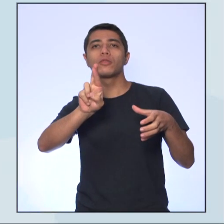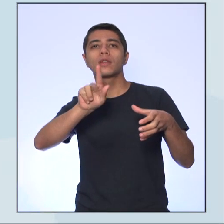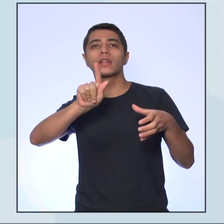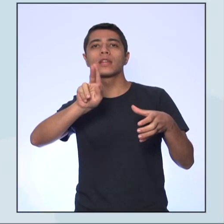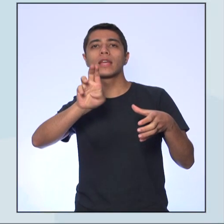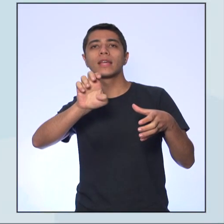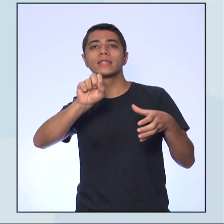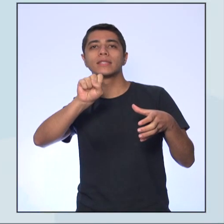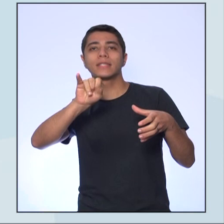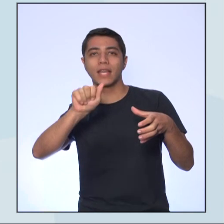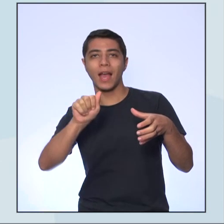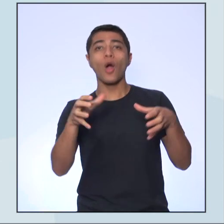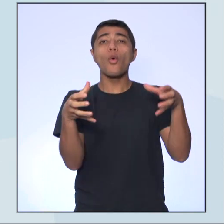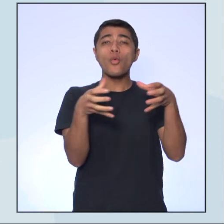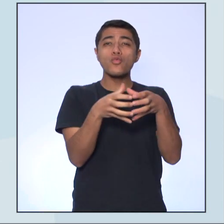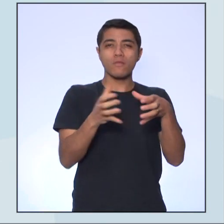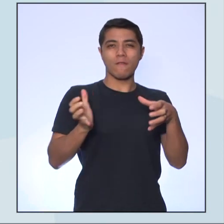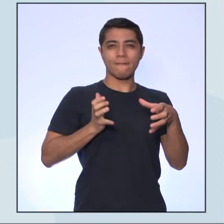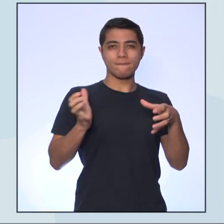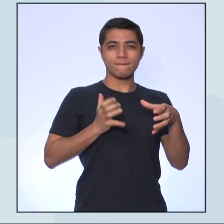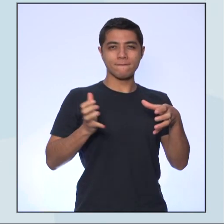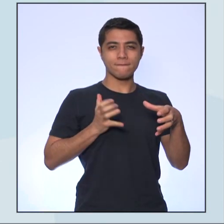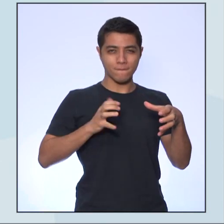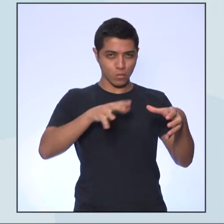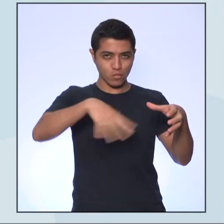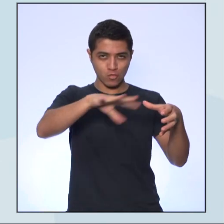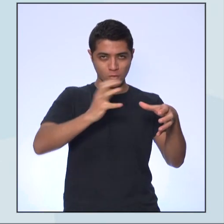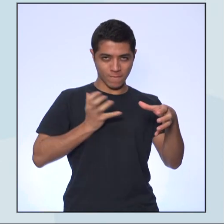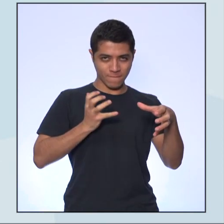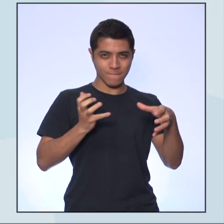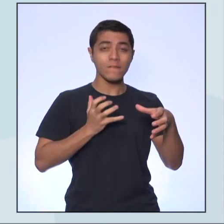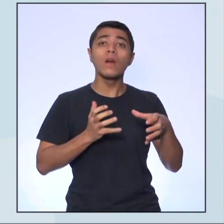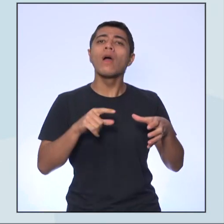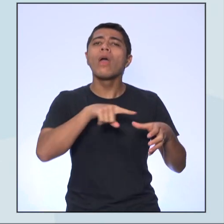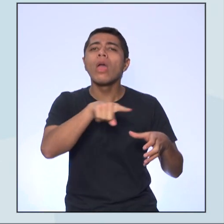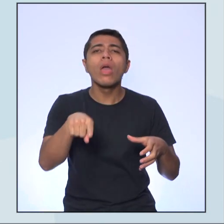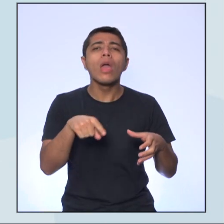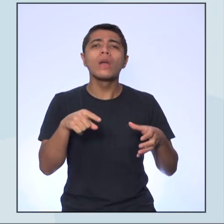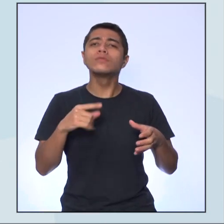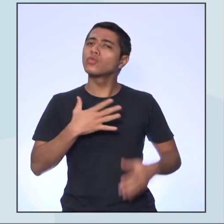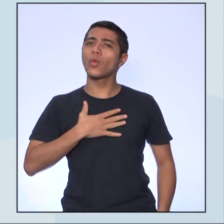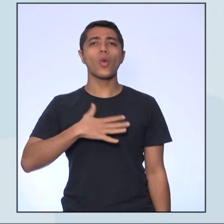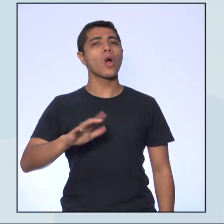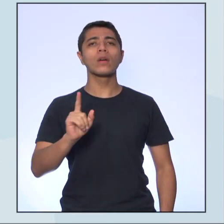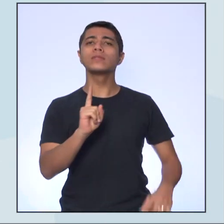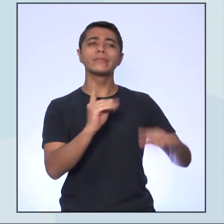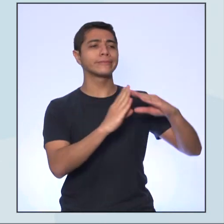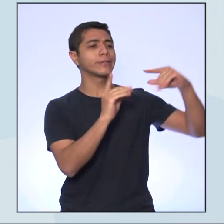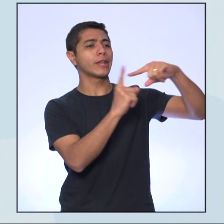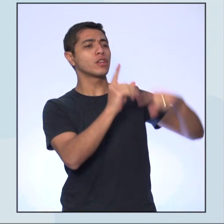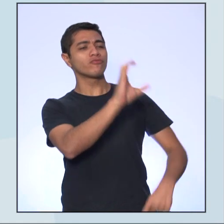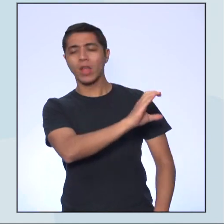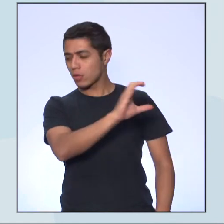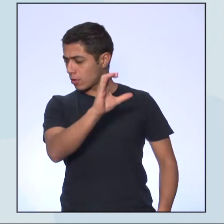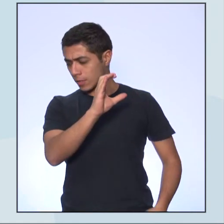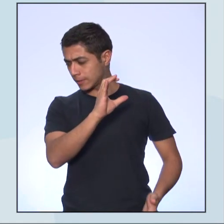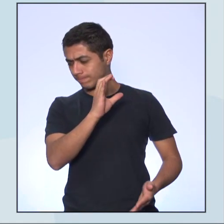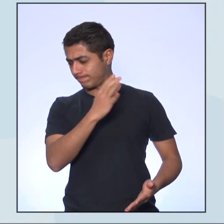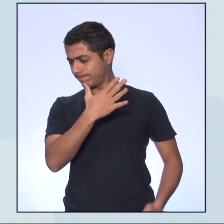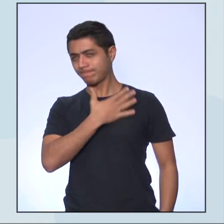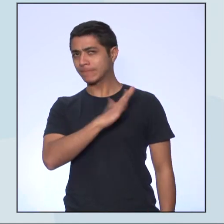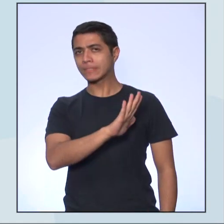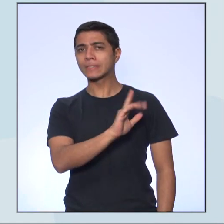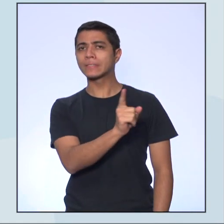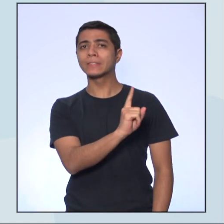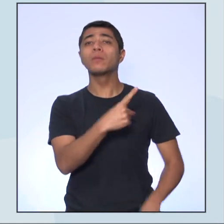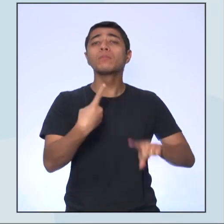estava confortável com todo esse poder da Igreja Católica? Porque em sua pregação religiosa, a Igreja Católica